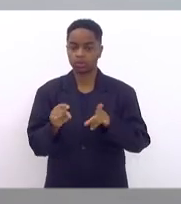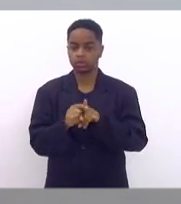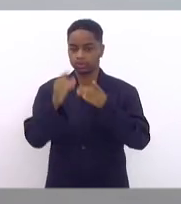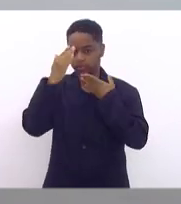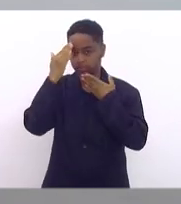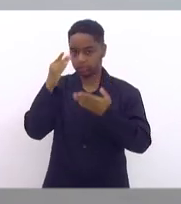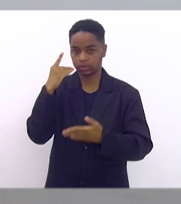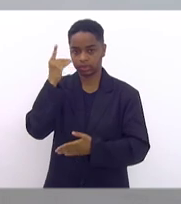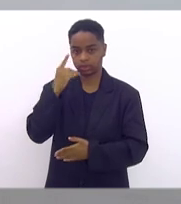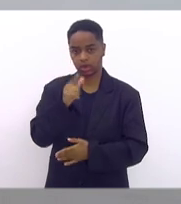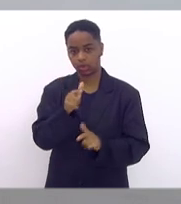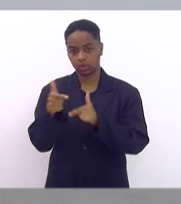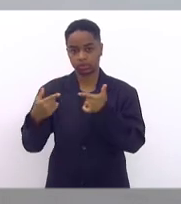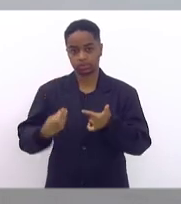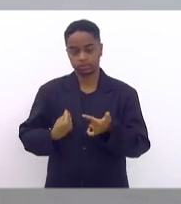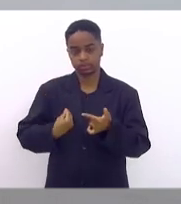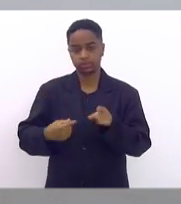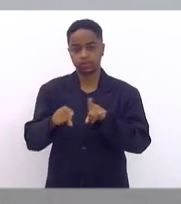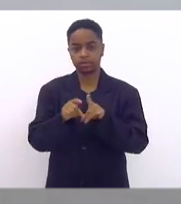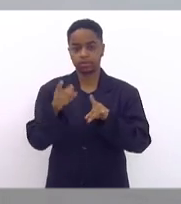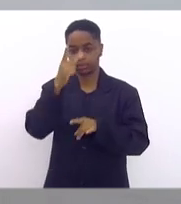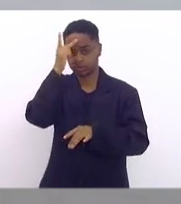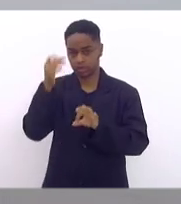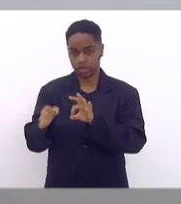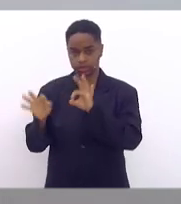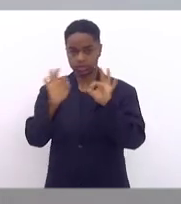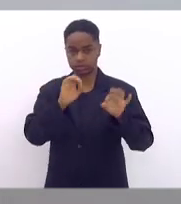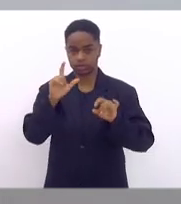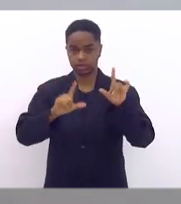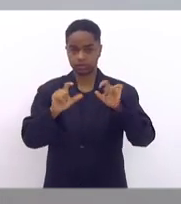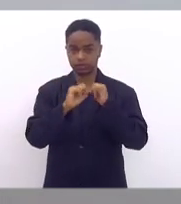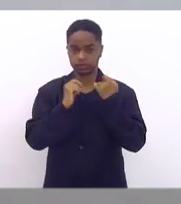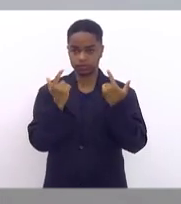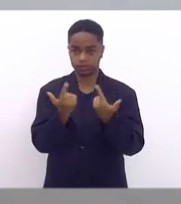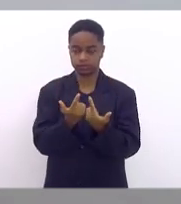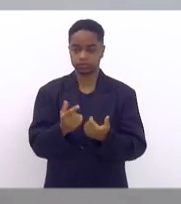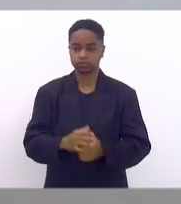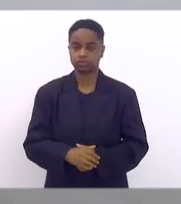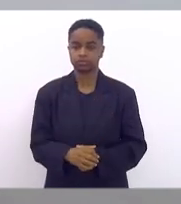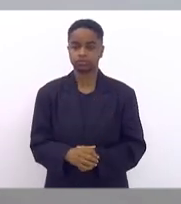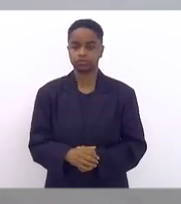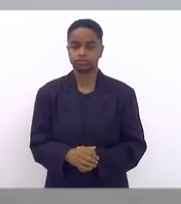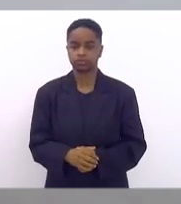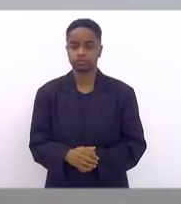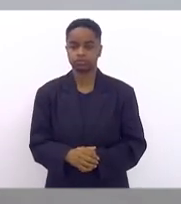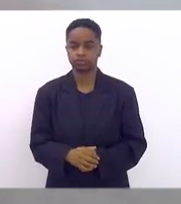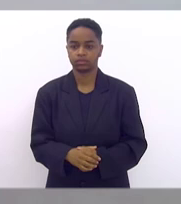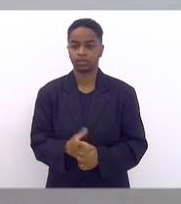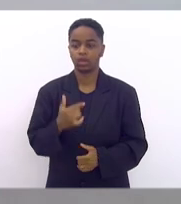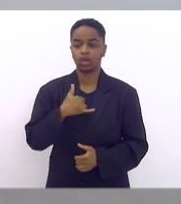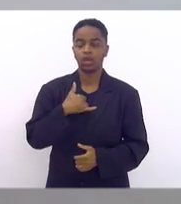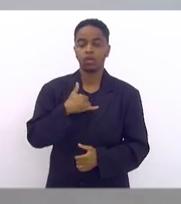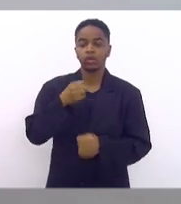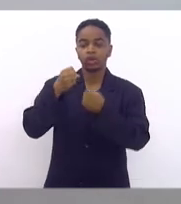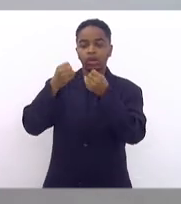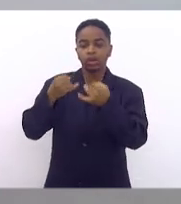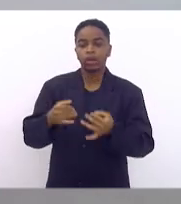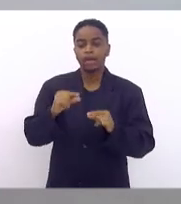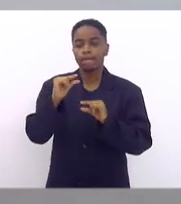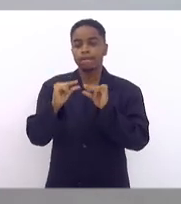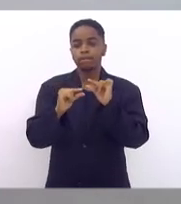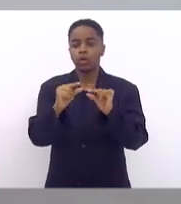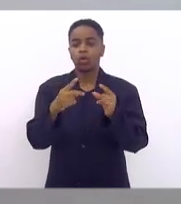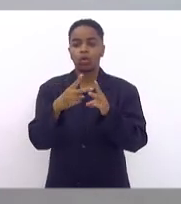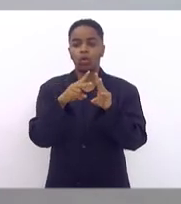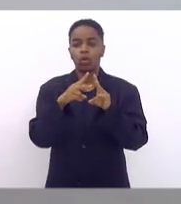deputadas presentes e todo mundo que está assistindo pela TV Alert. Eu vou contar um pouquinho, né, do que o nosso